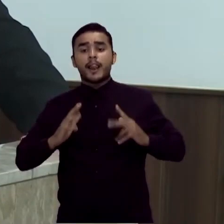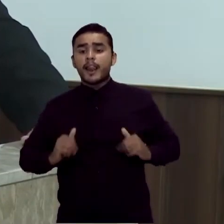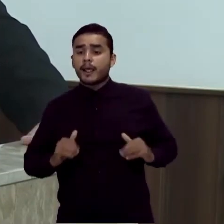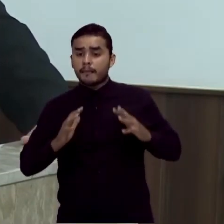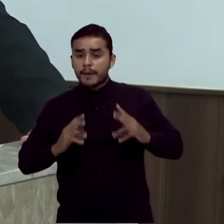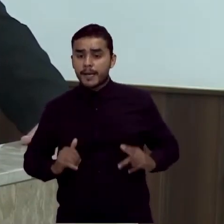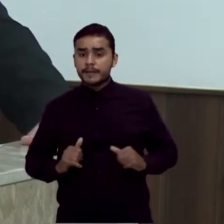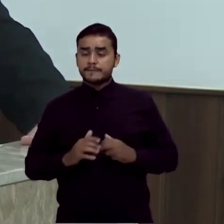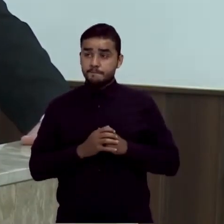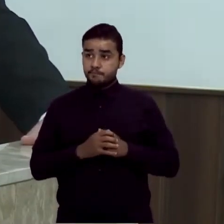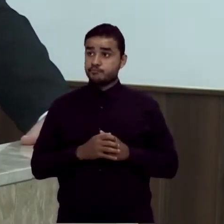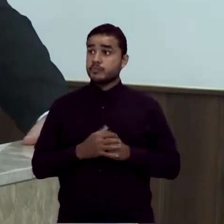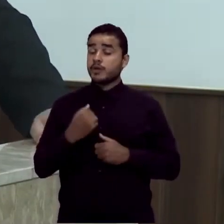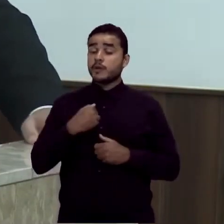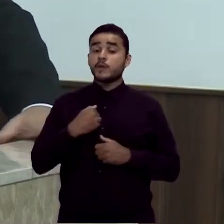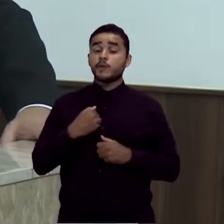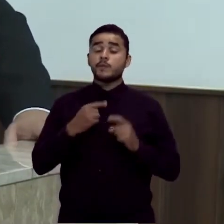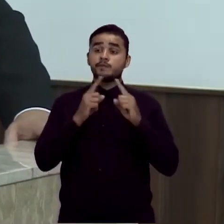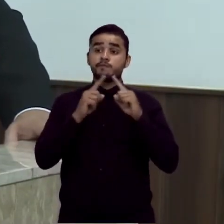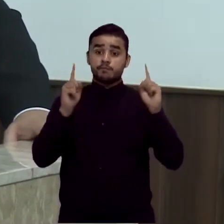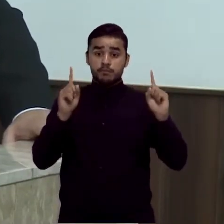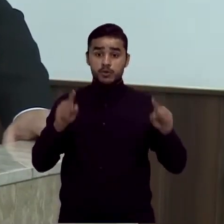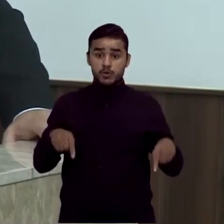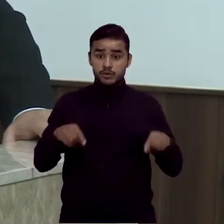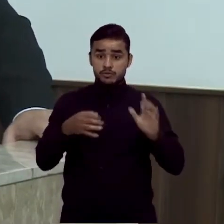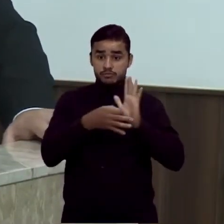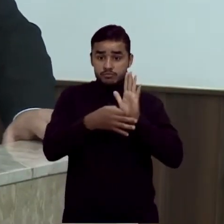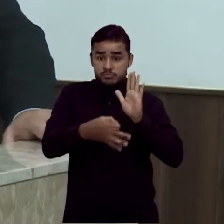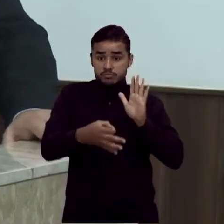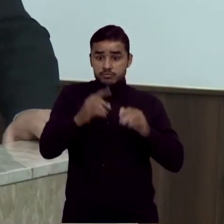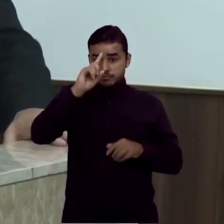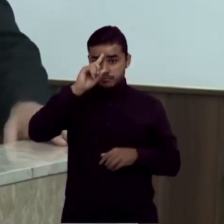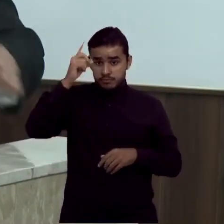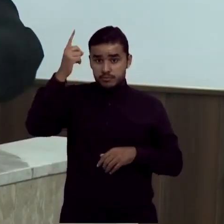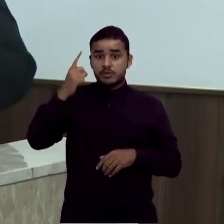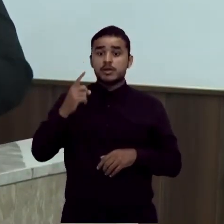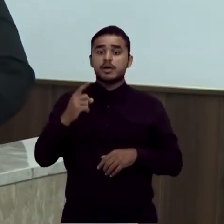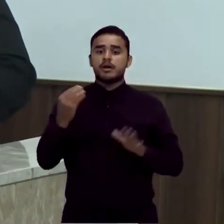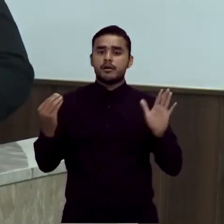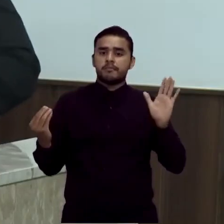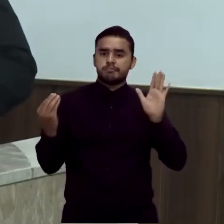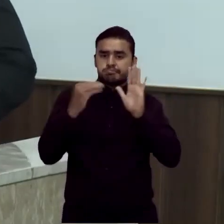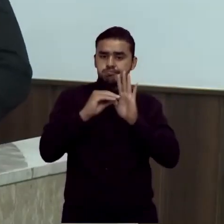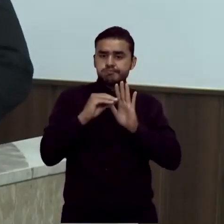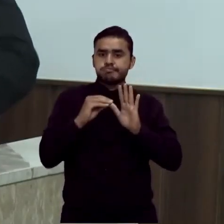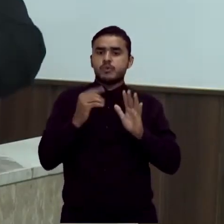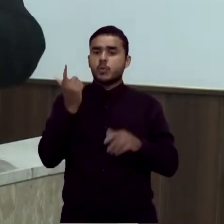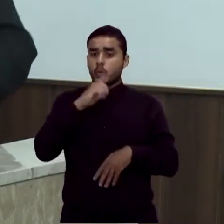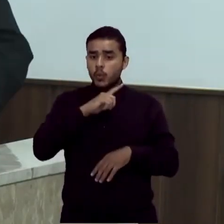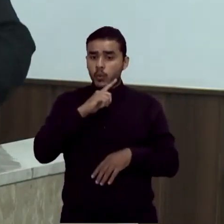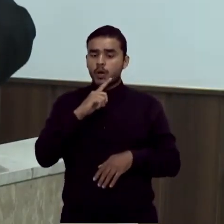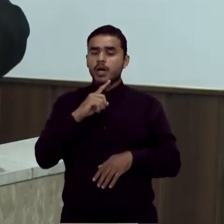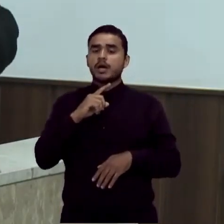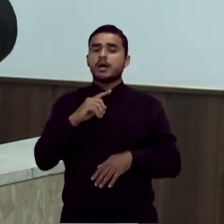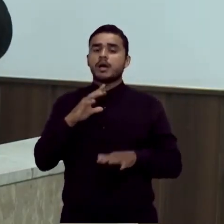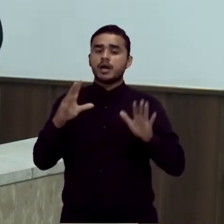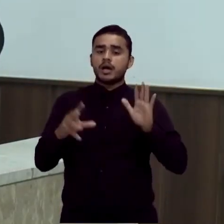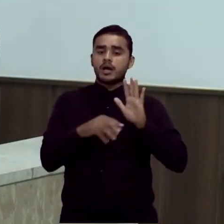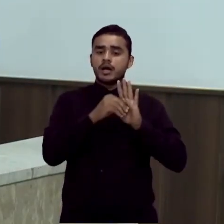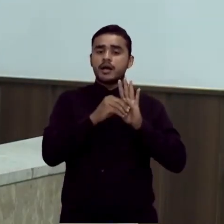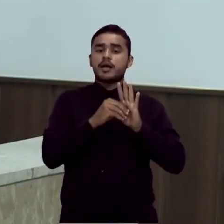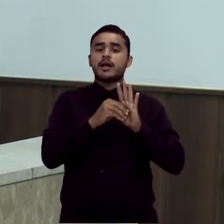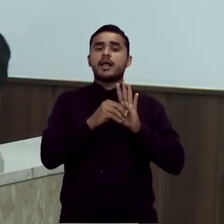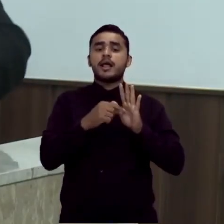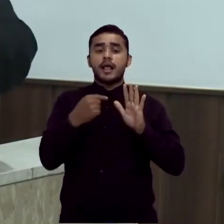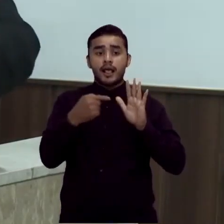somente no formato de indicação, mas que já está no código da cidade, que foi uma emenda de nossa autoria, a boca de